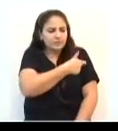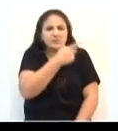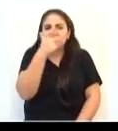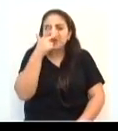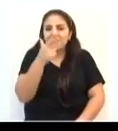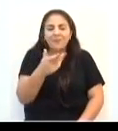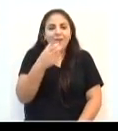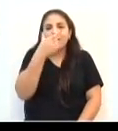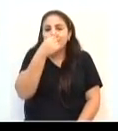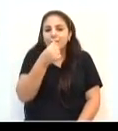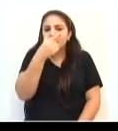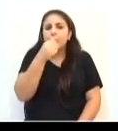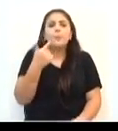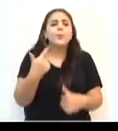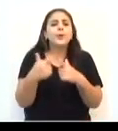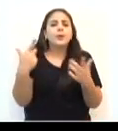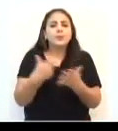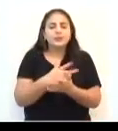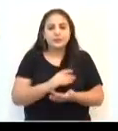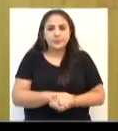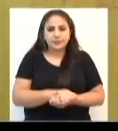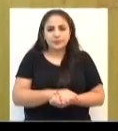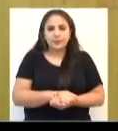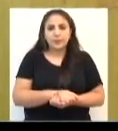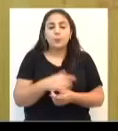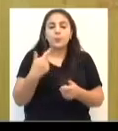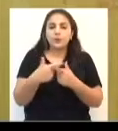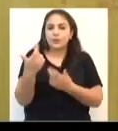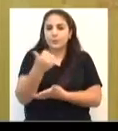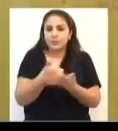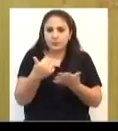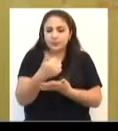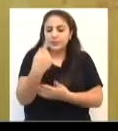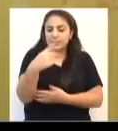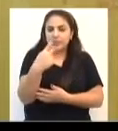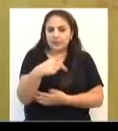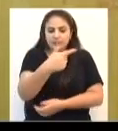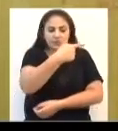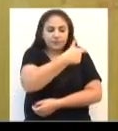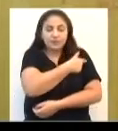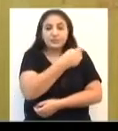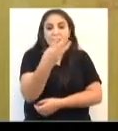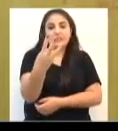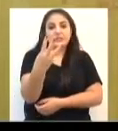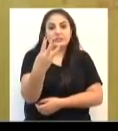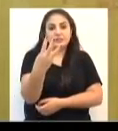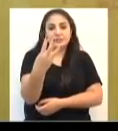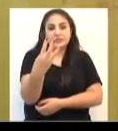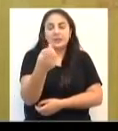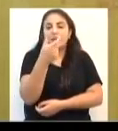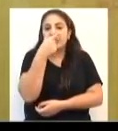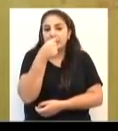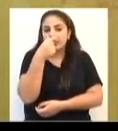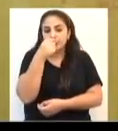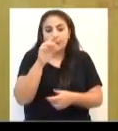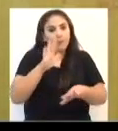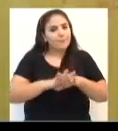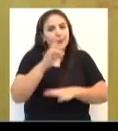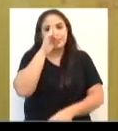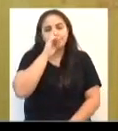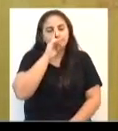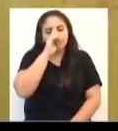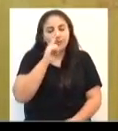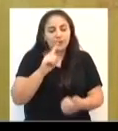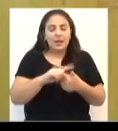gripado. As pessoas querem saber por que acontece isso. Porque basicamente essa vacina ela imuniza para 3 gripes. As mais perigosas em